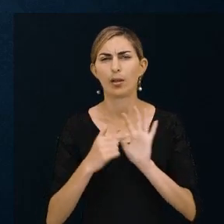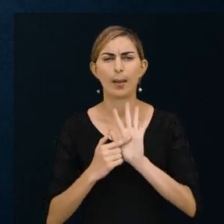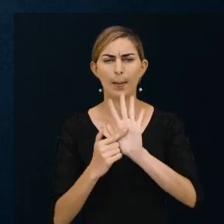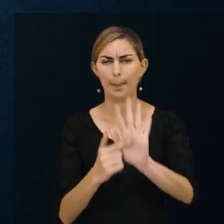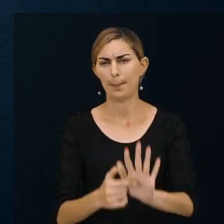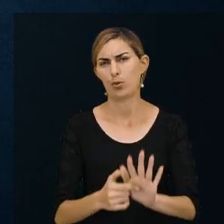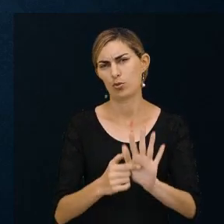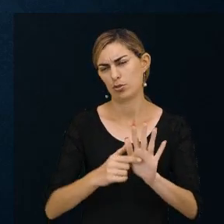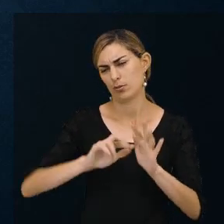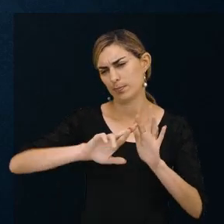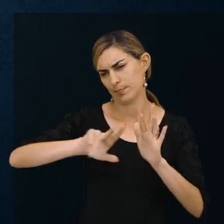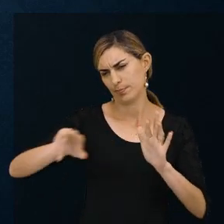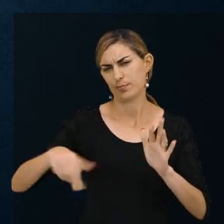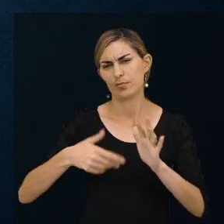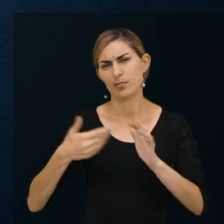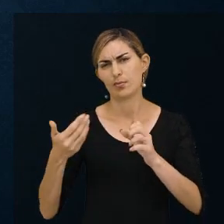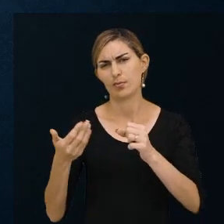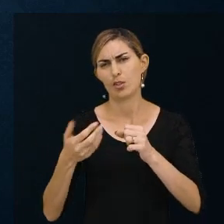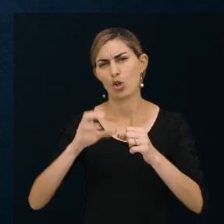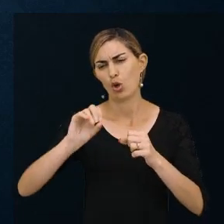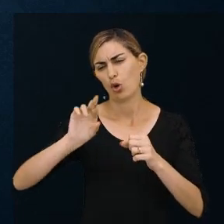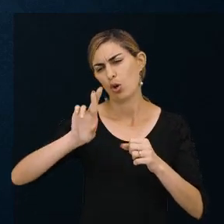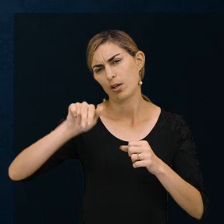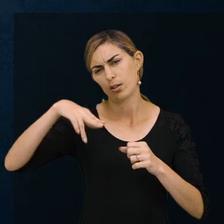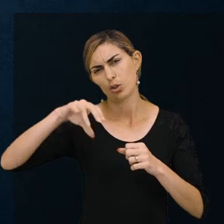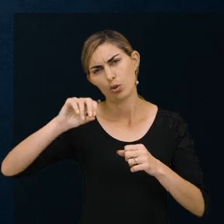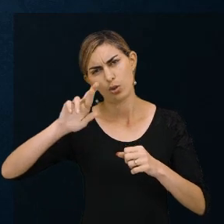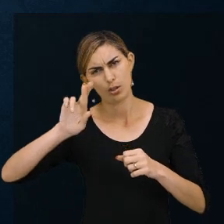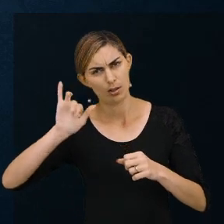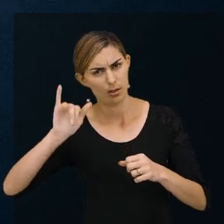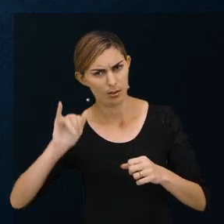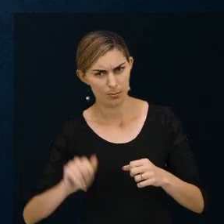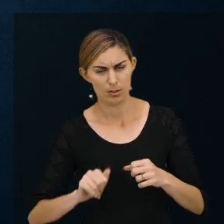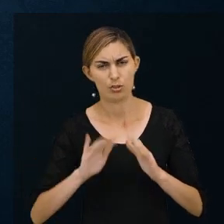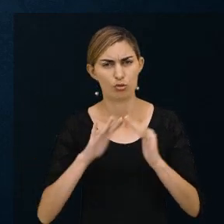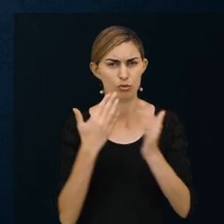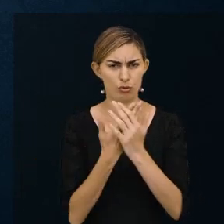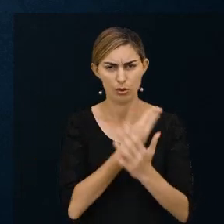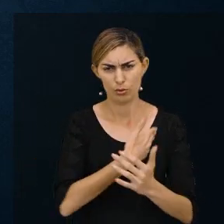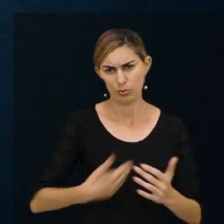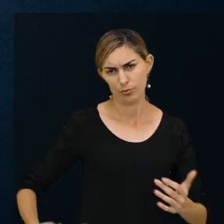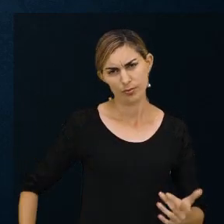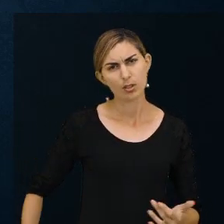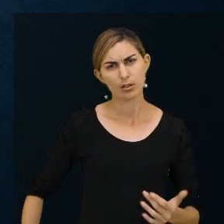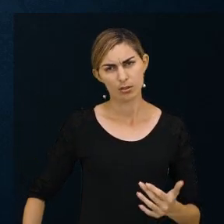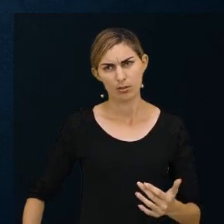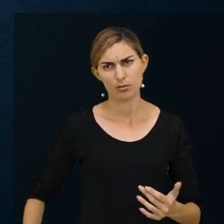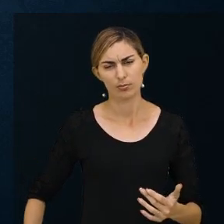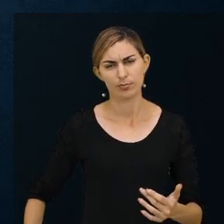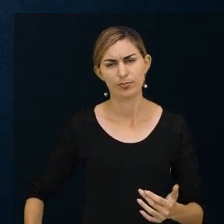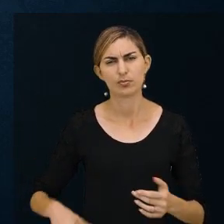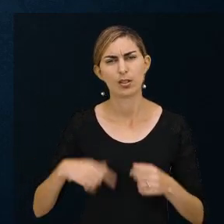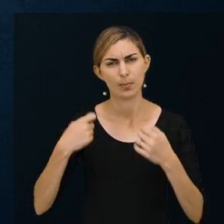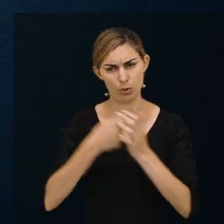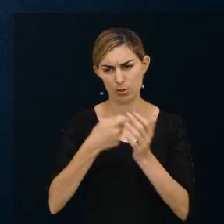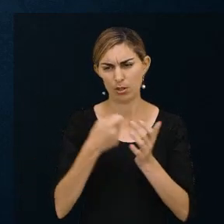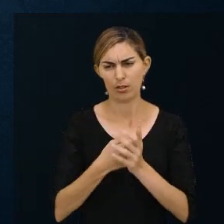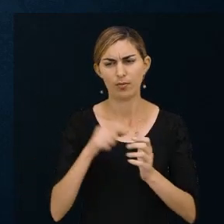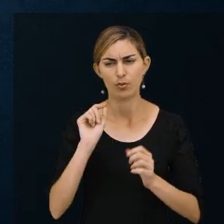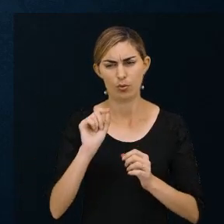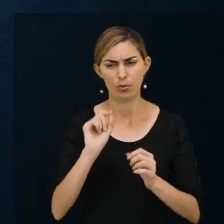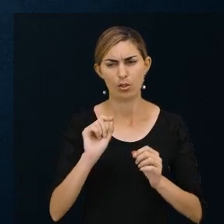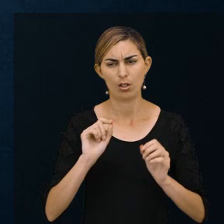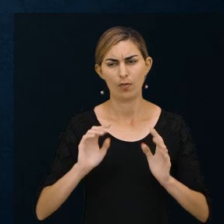ele traz os elementos básicos do organograma de uma escola pública, no olhar dele, né, que deve ter